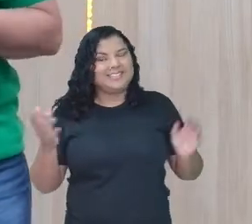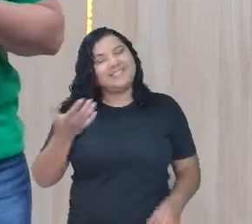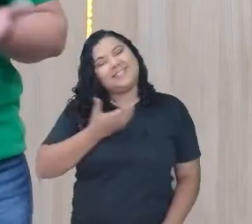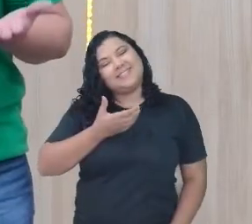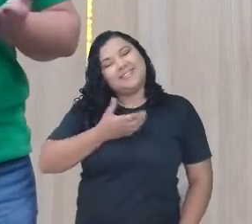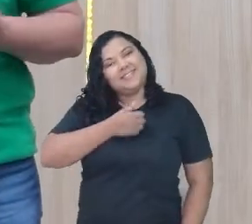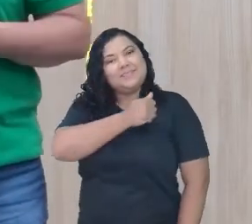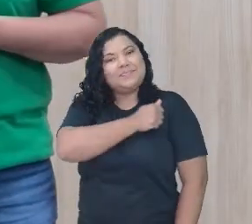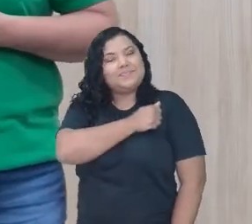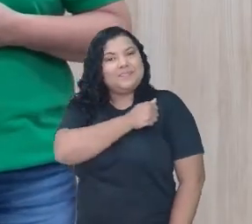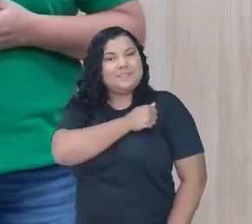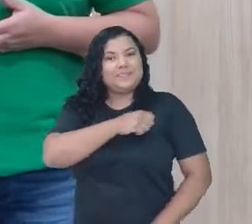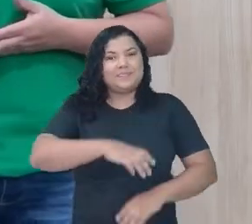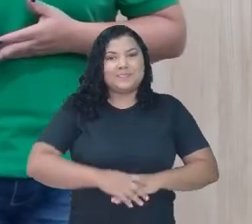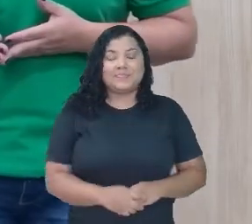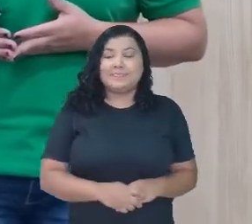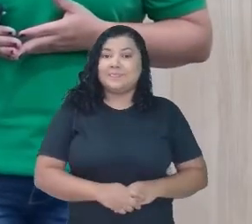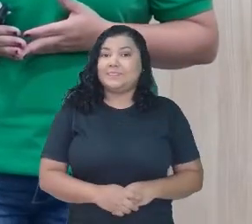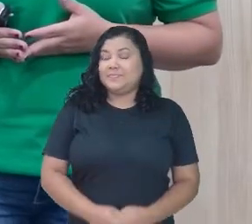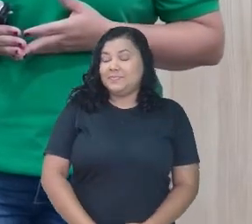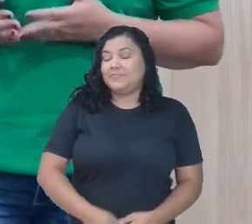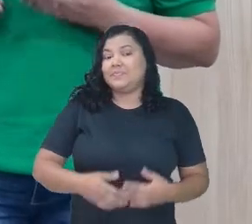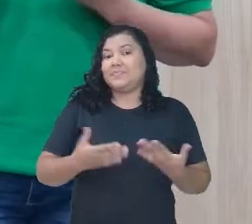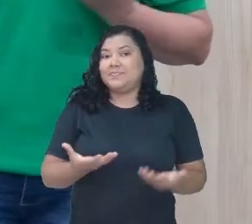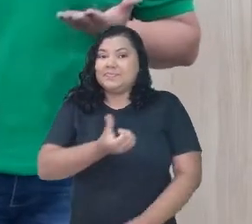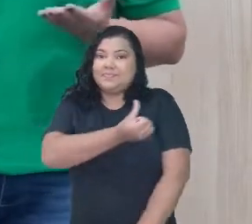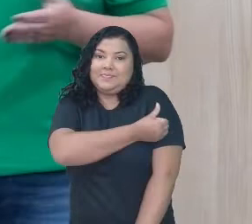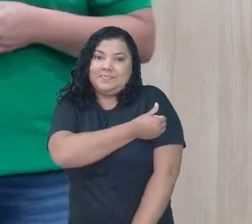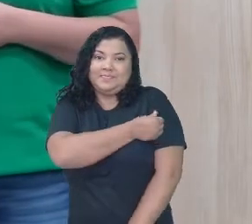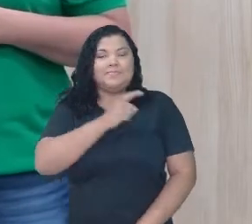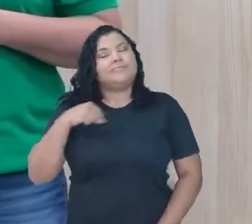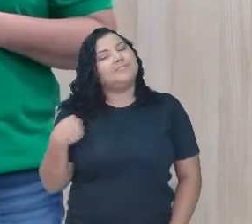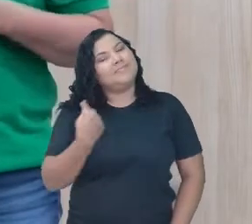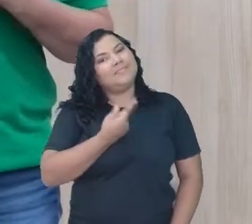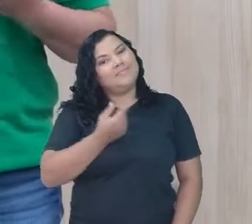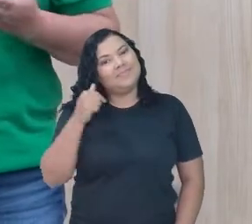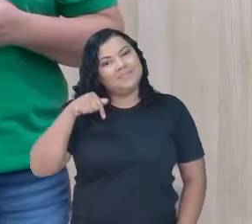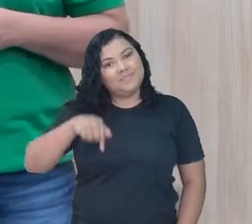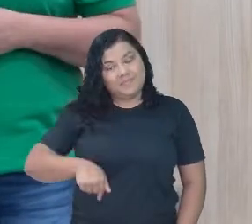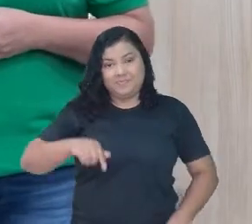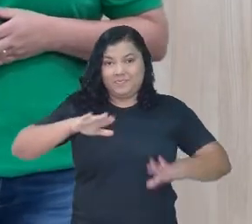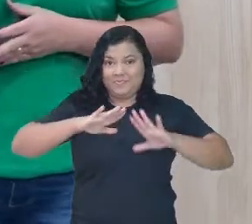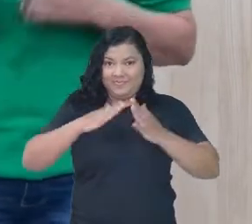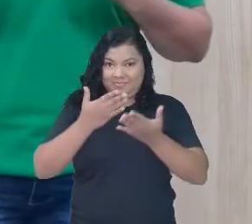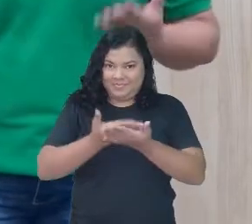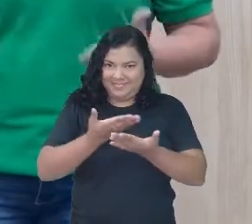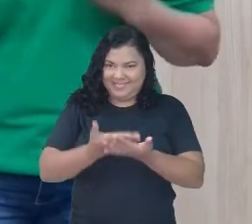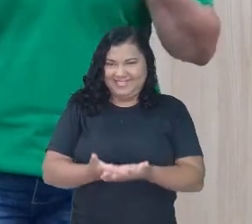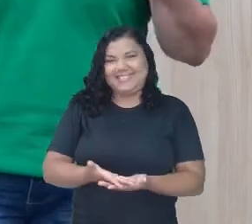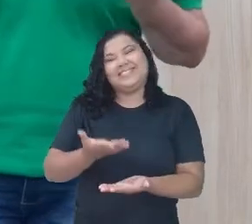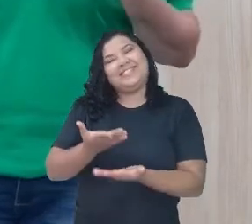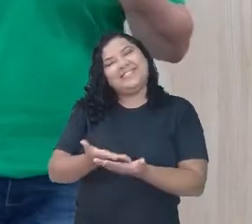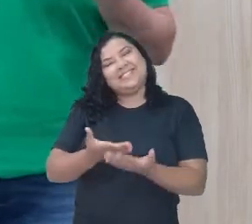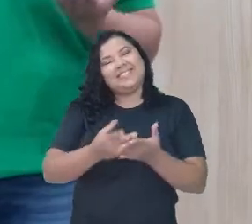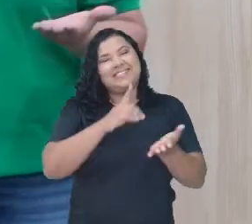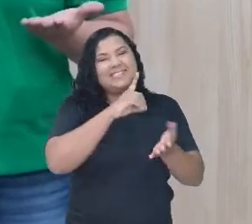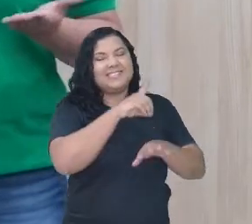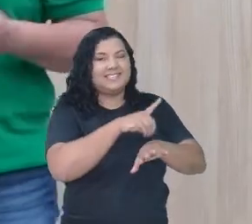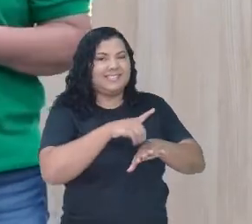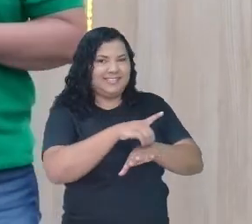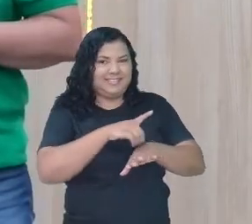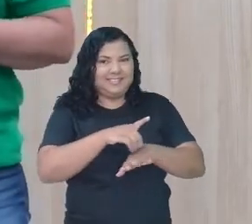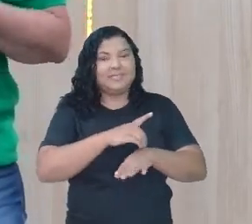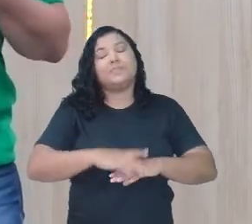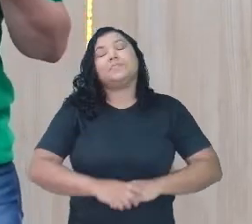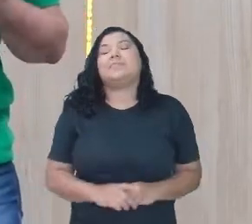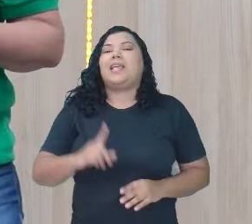queridos alunos e alunas do 6º ano. Para nós que fazemos a Escola para Aula